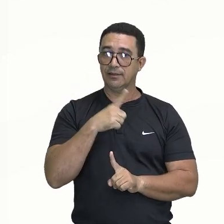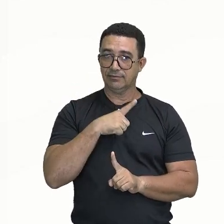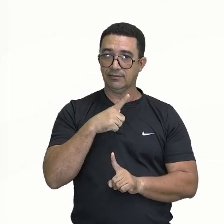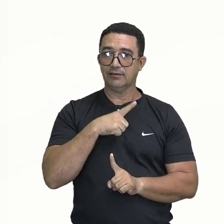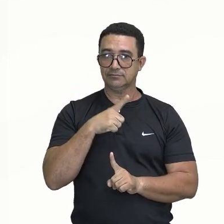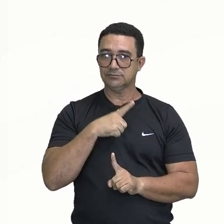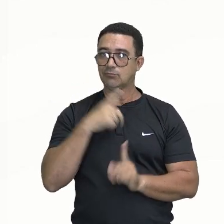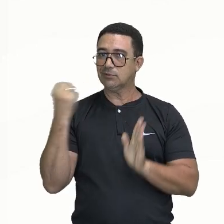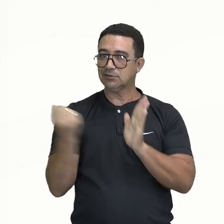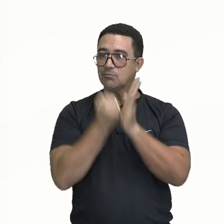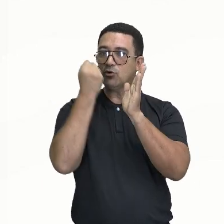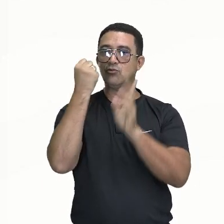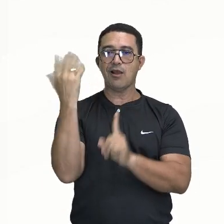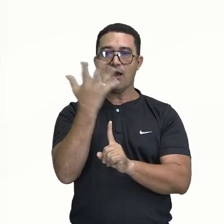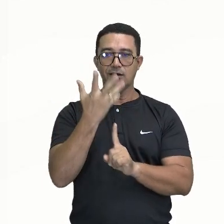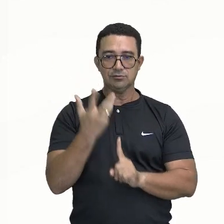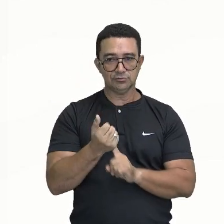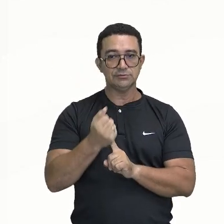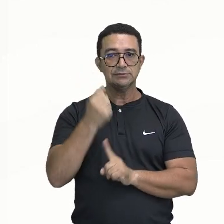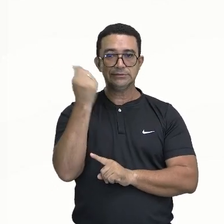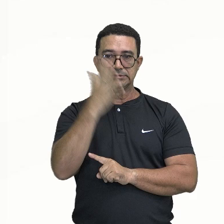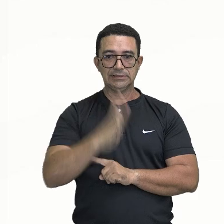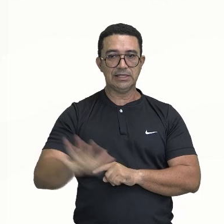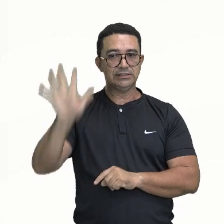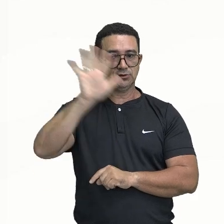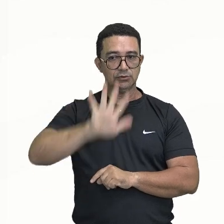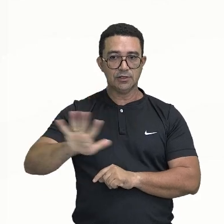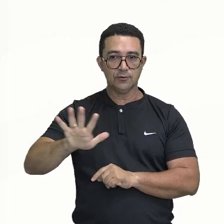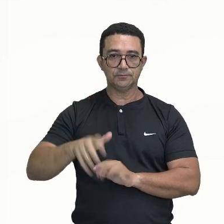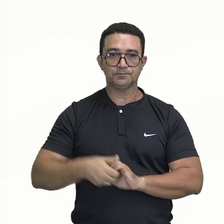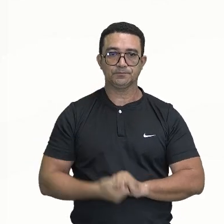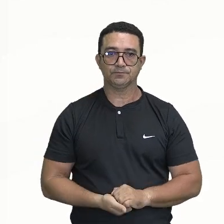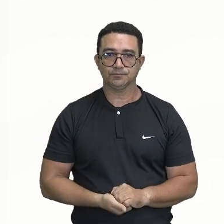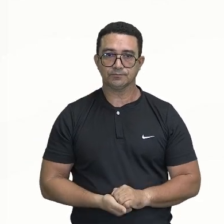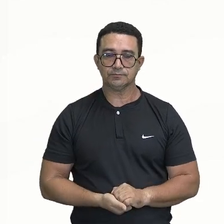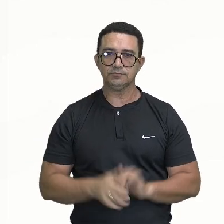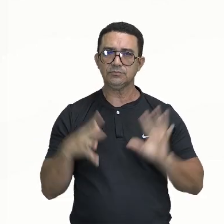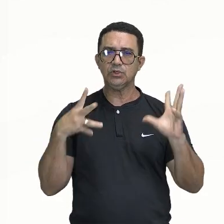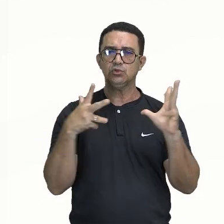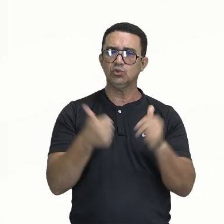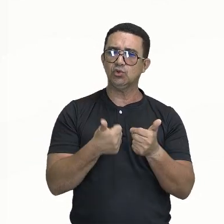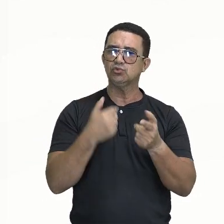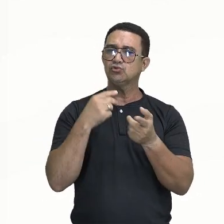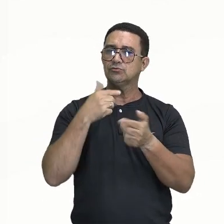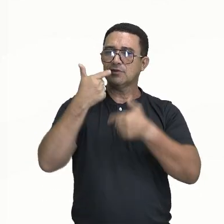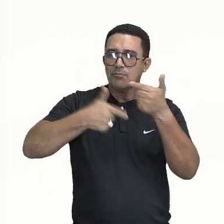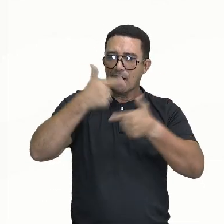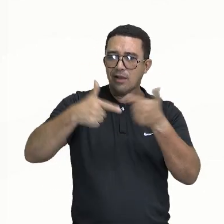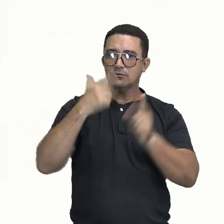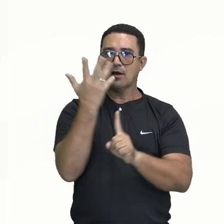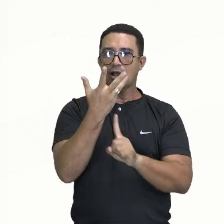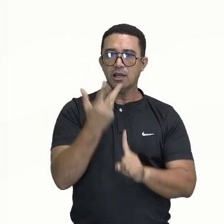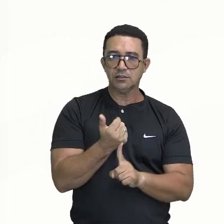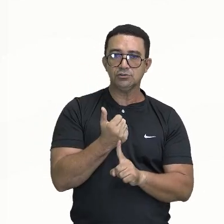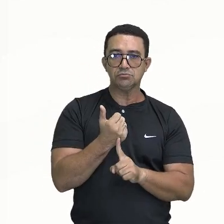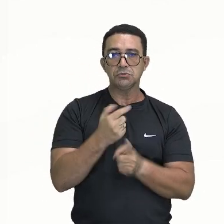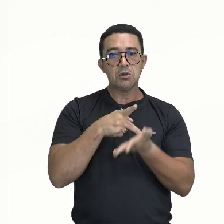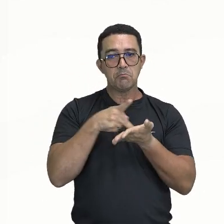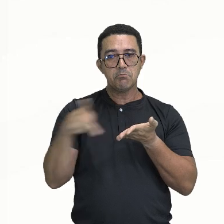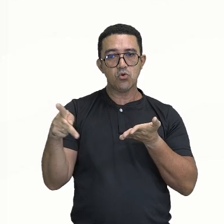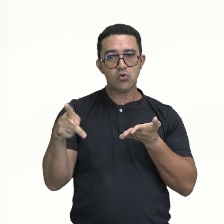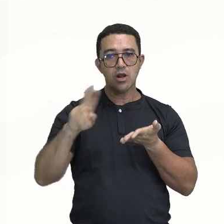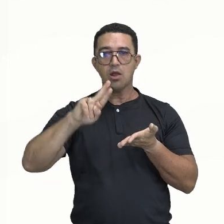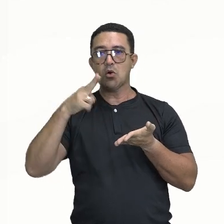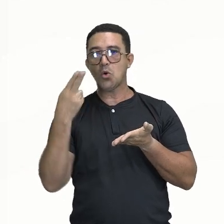artístico nacional. Aqui vamos ver todas as obras de arte pura ou de arte